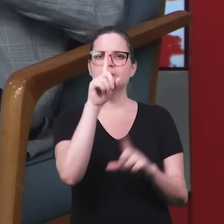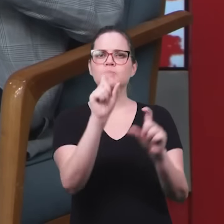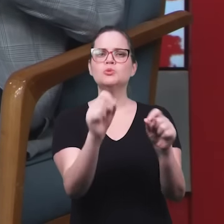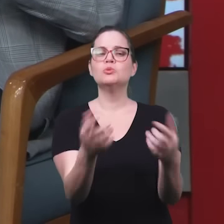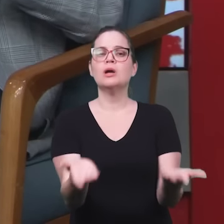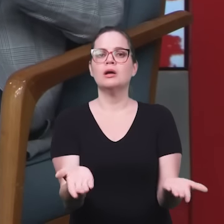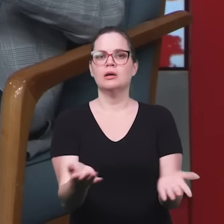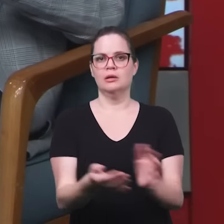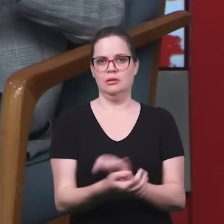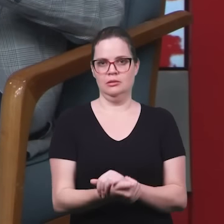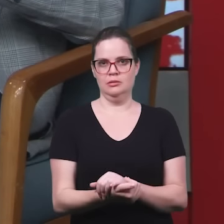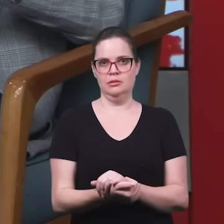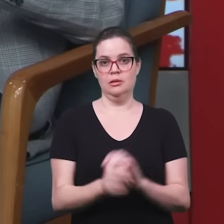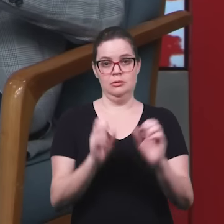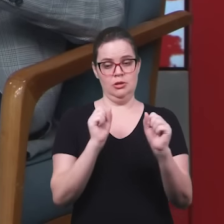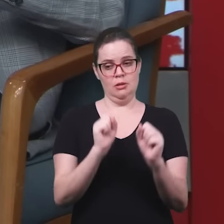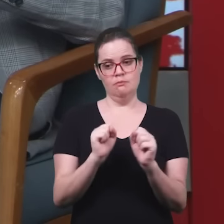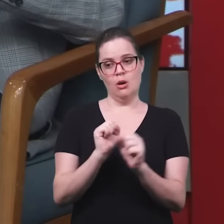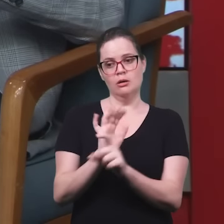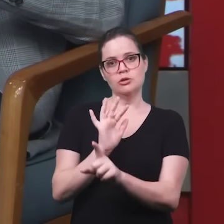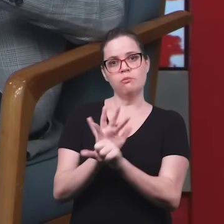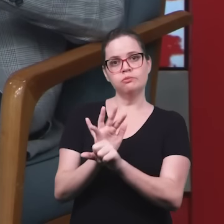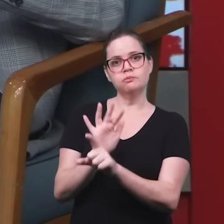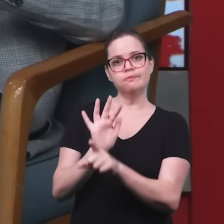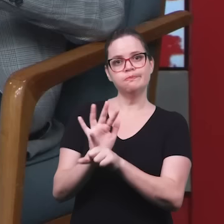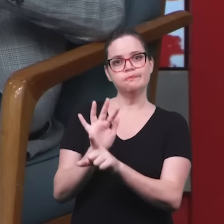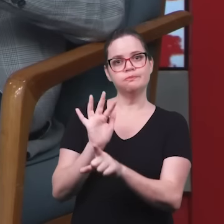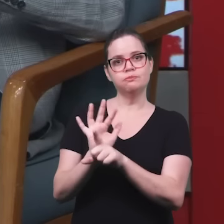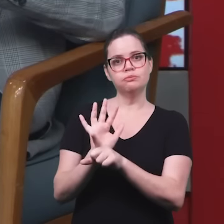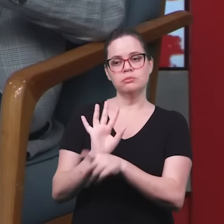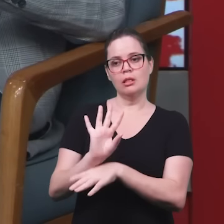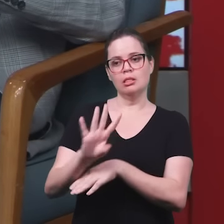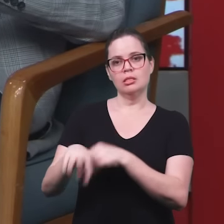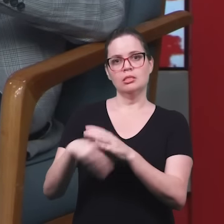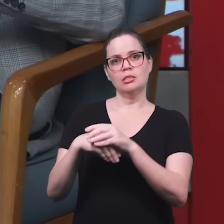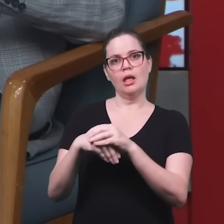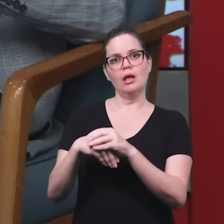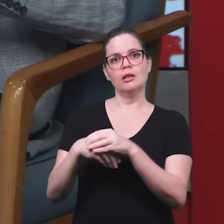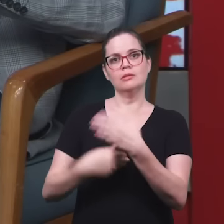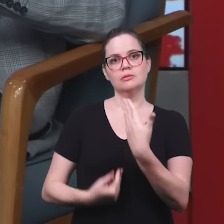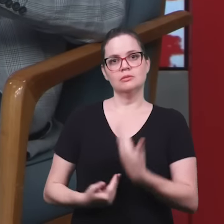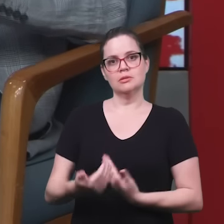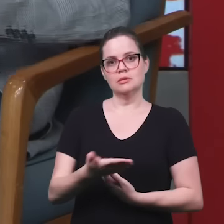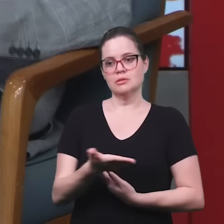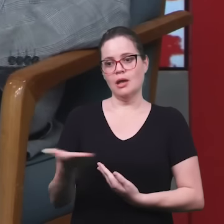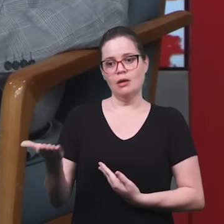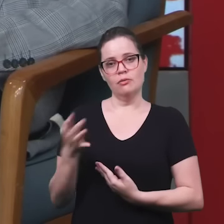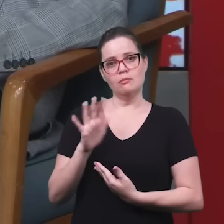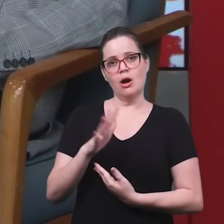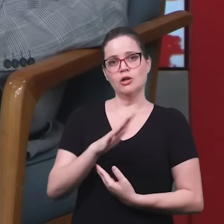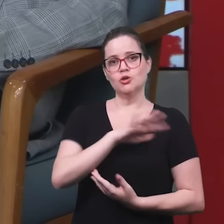as coisas entrem dentro da vida da igreja e a contamine.